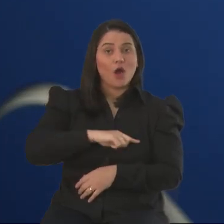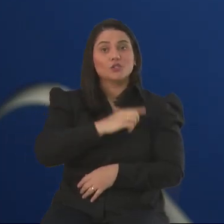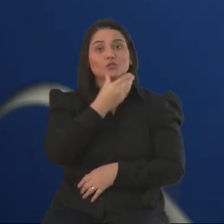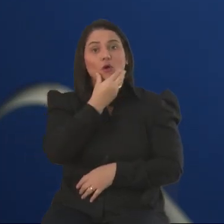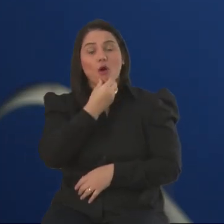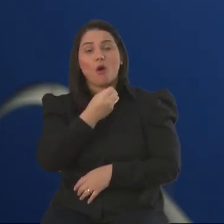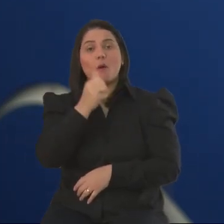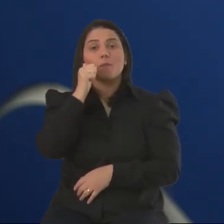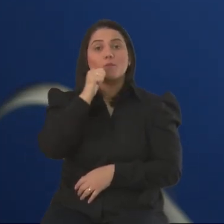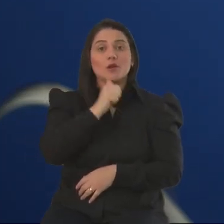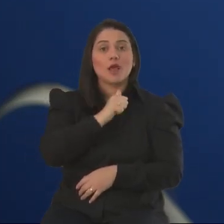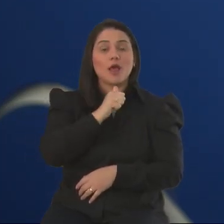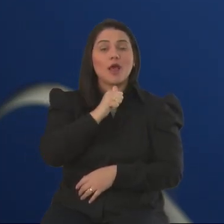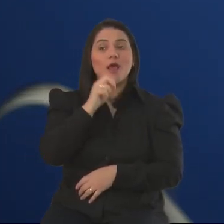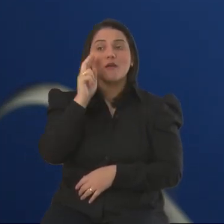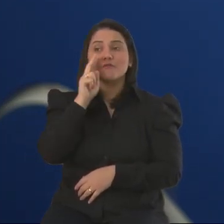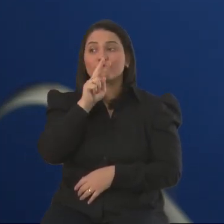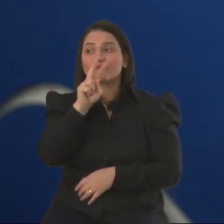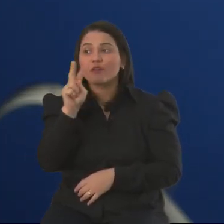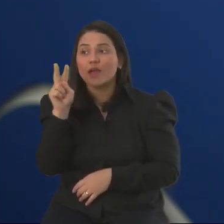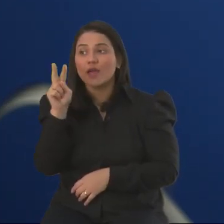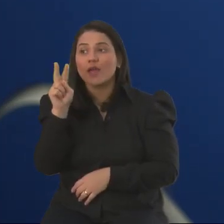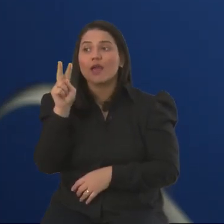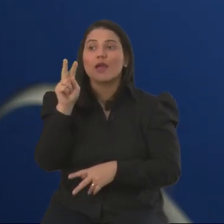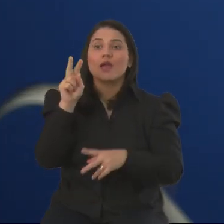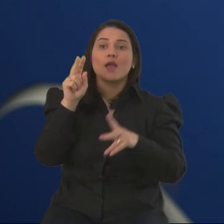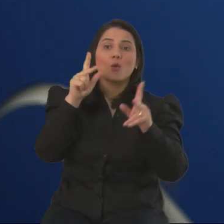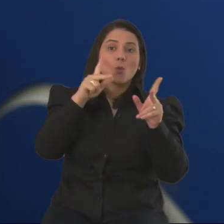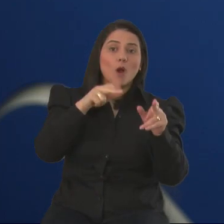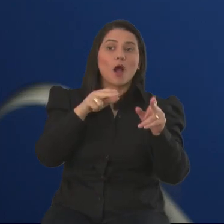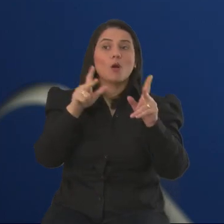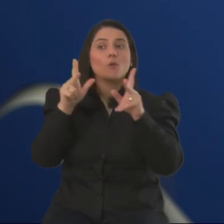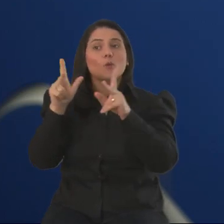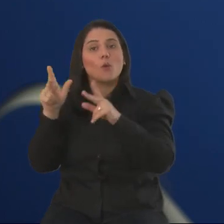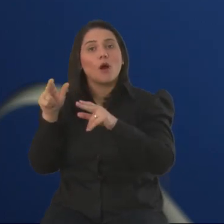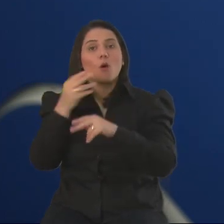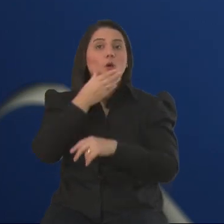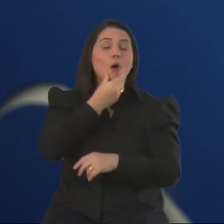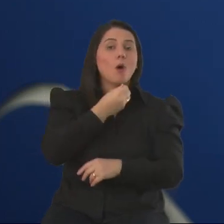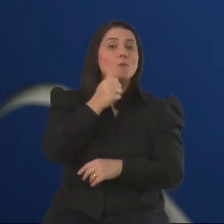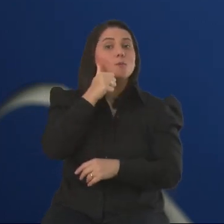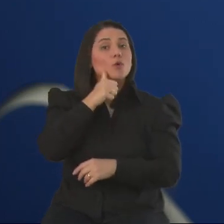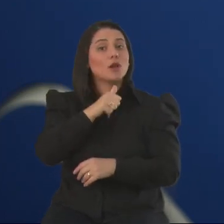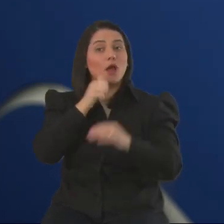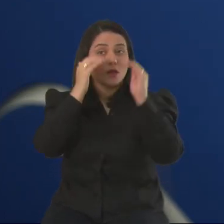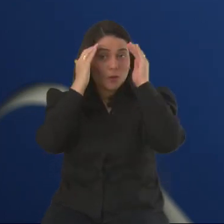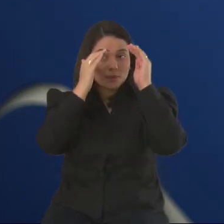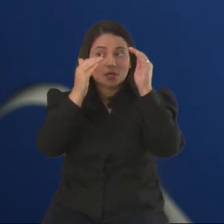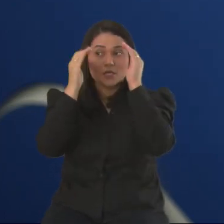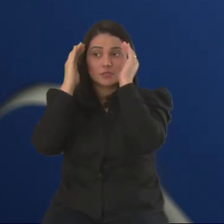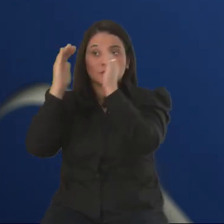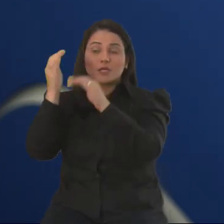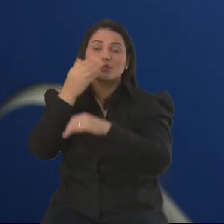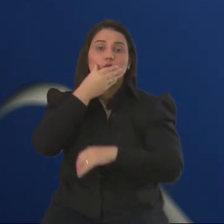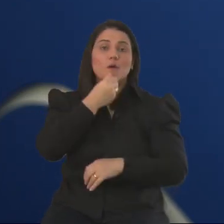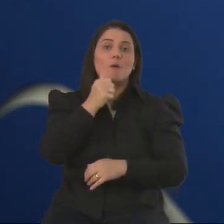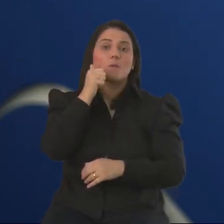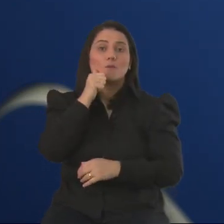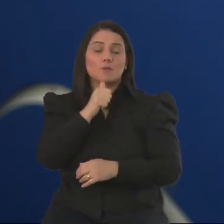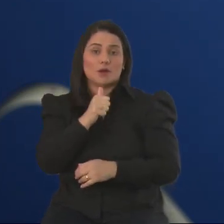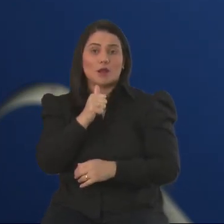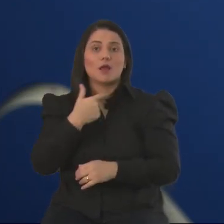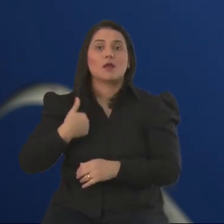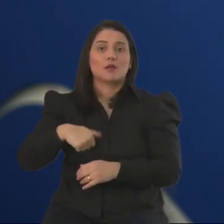e mulheres, ouvimos ou não ouvimos igualmente homens e mulheres, tratamos ou não tratamos igualmente